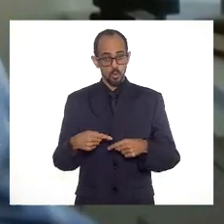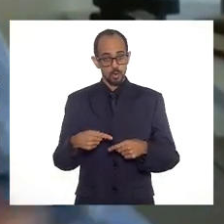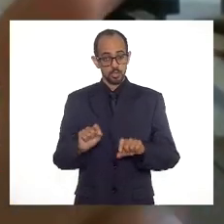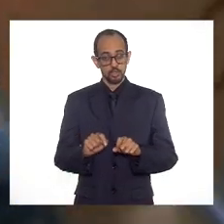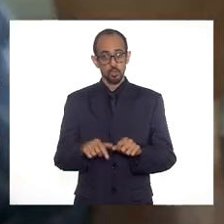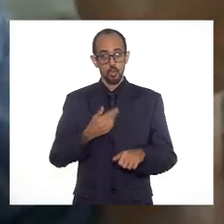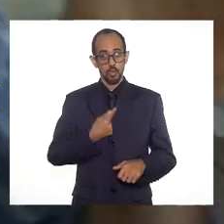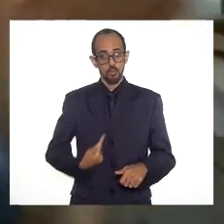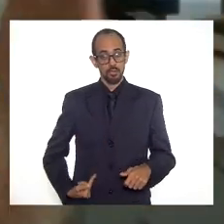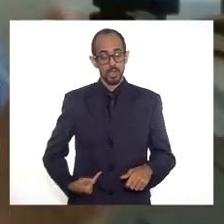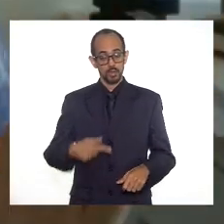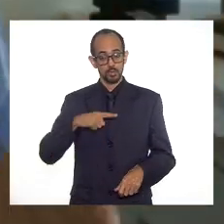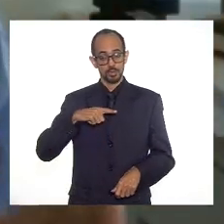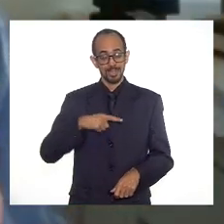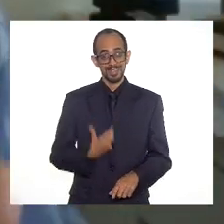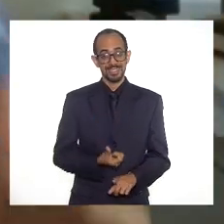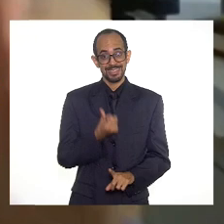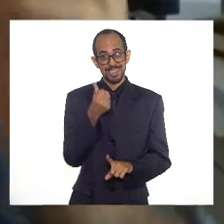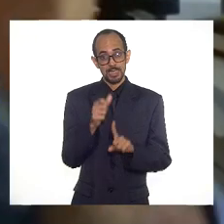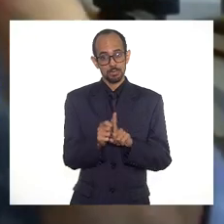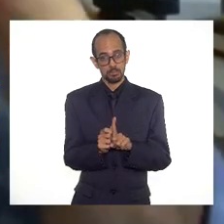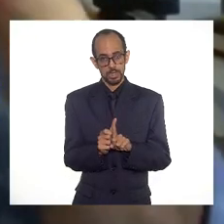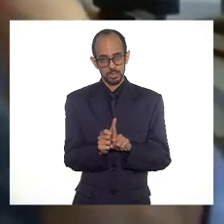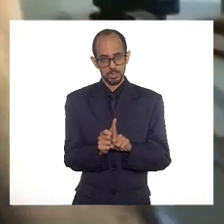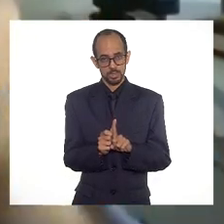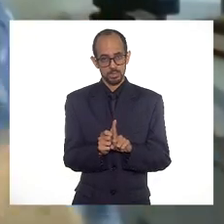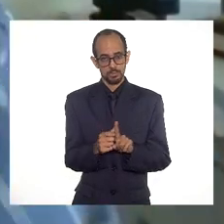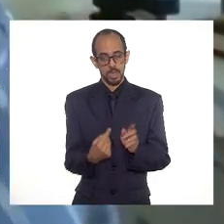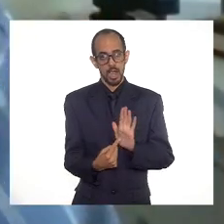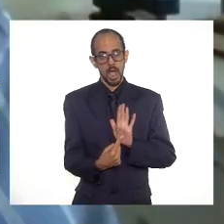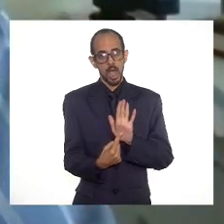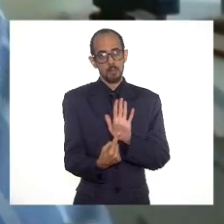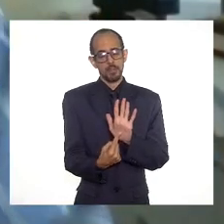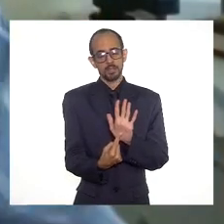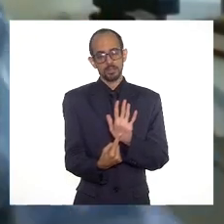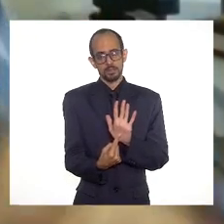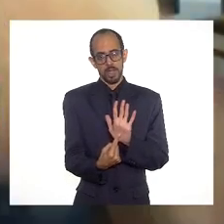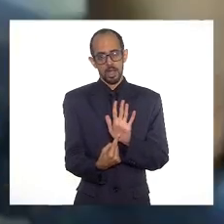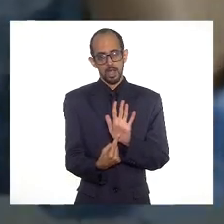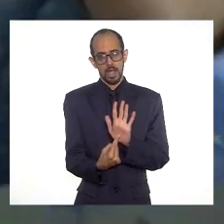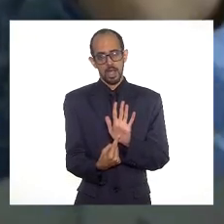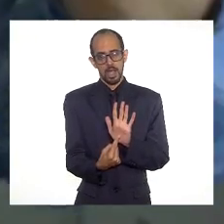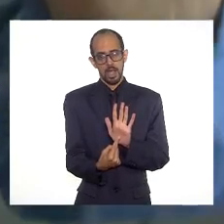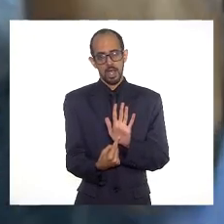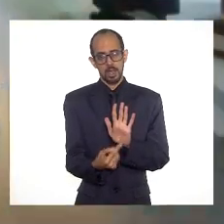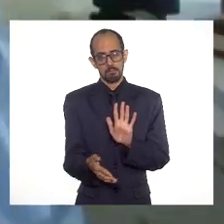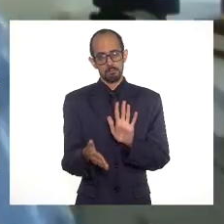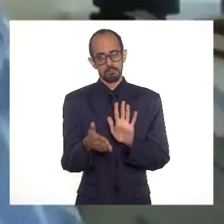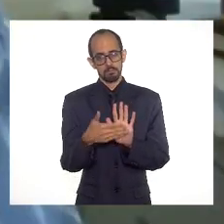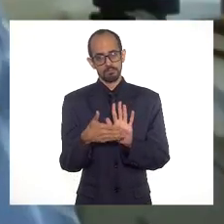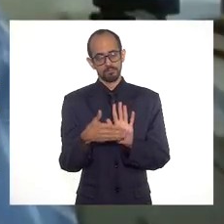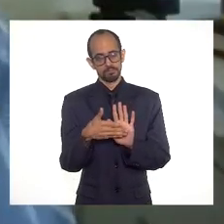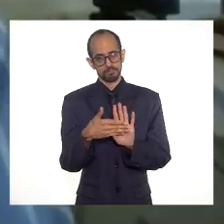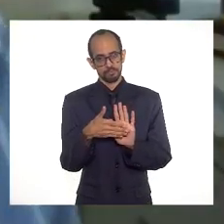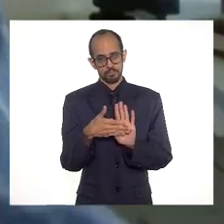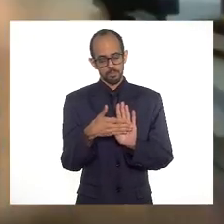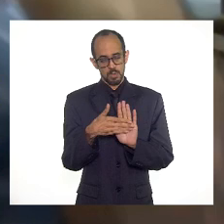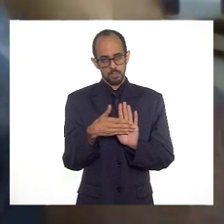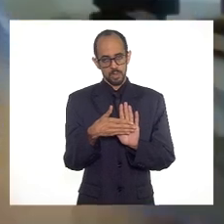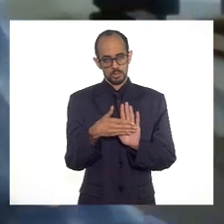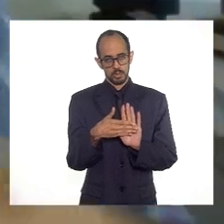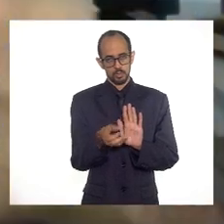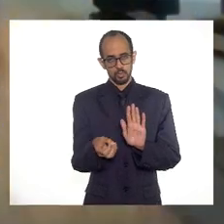terá 6 meses para apresentar a sua proposta